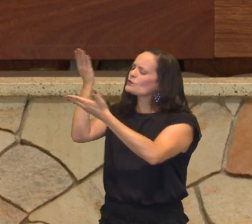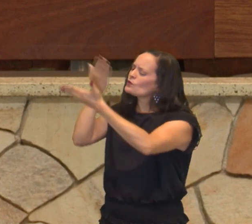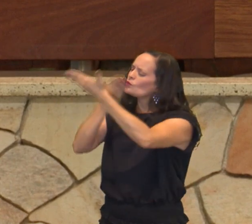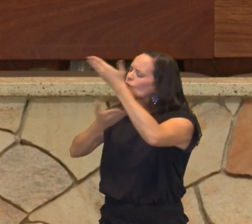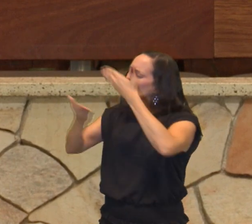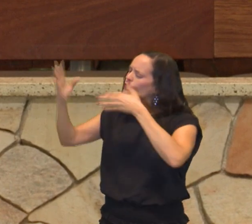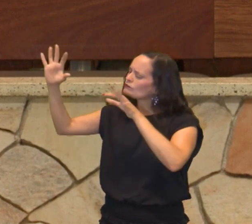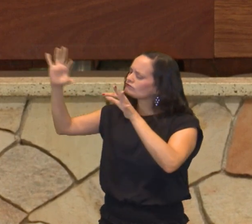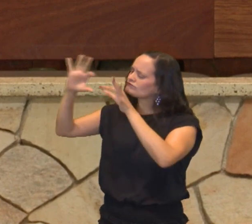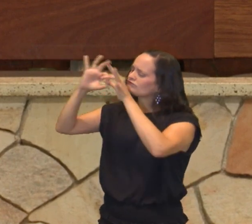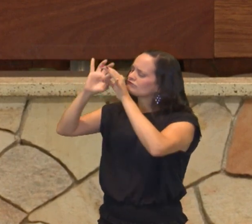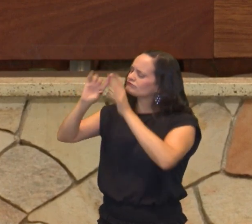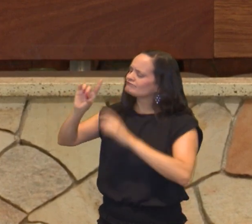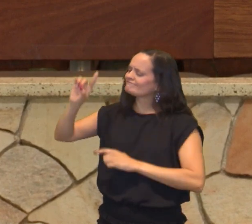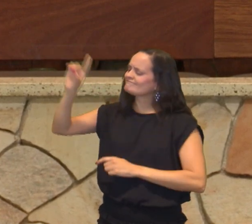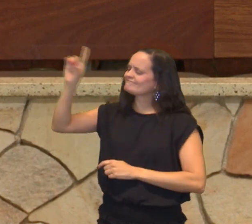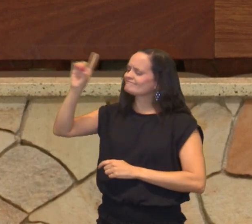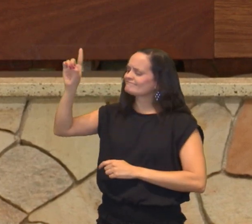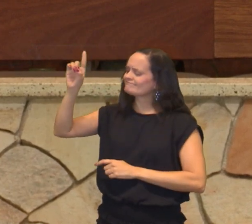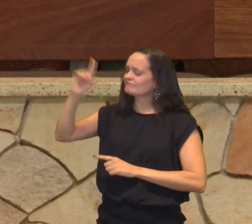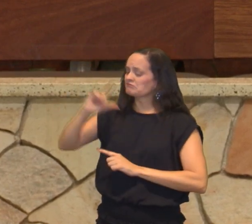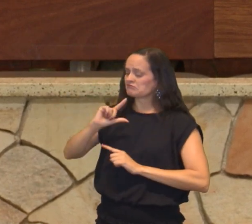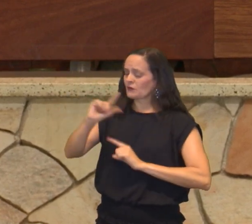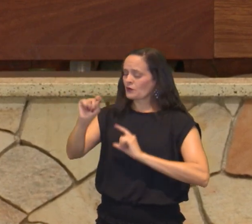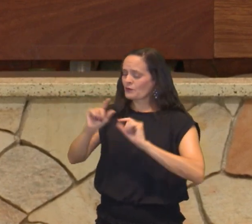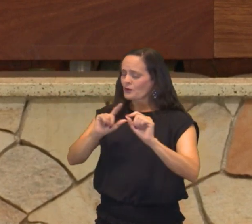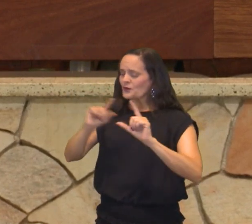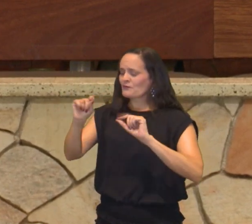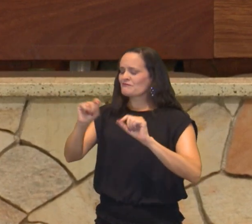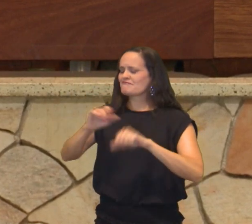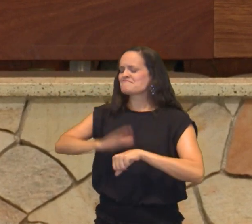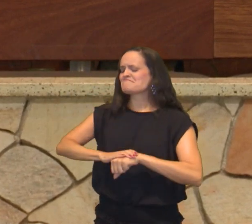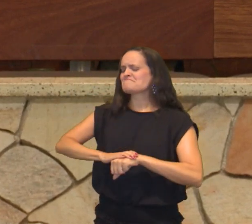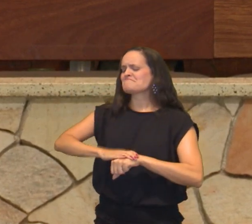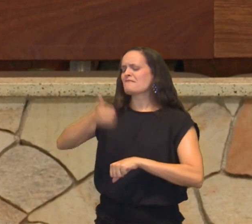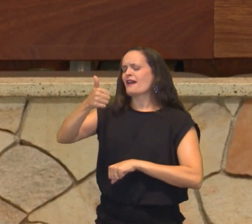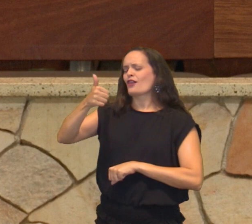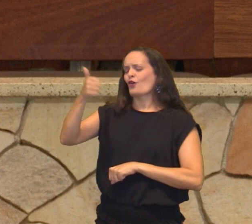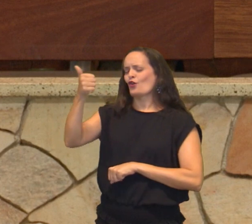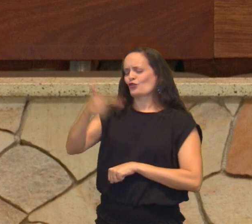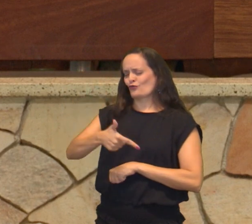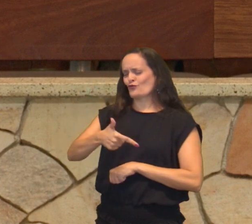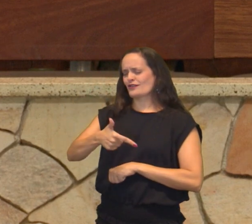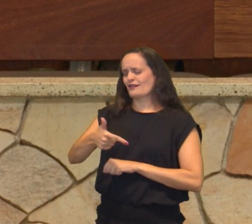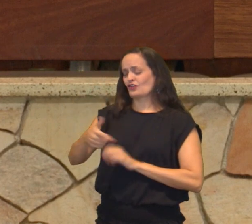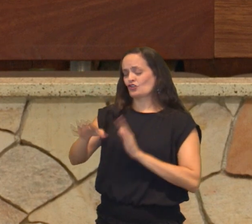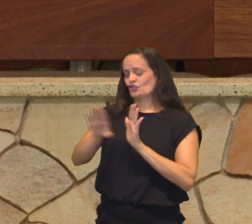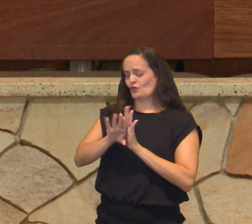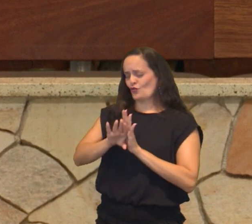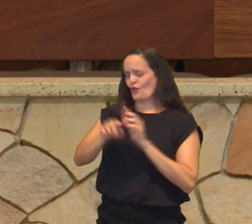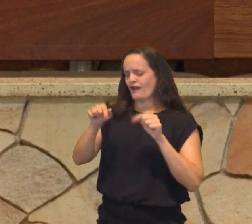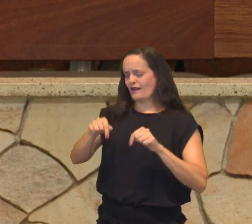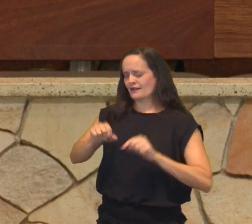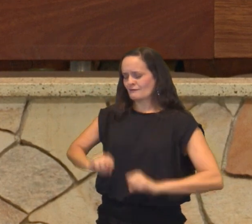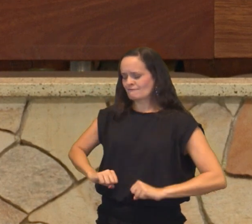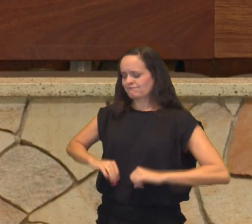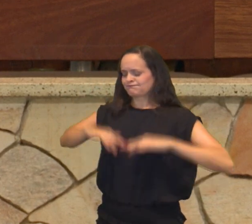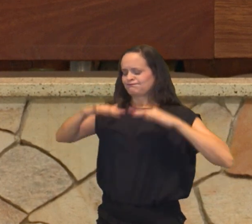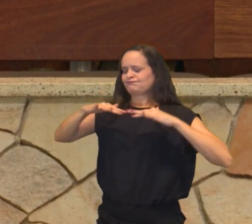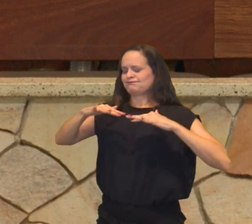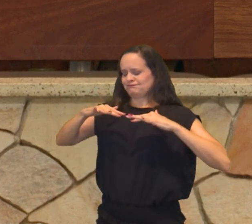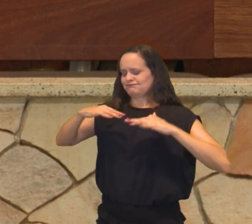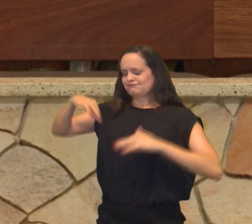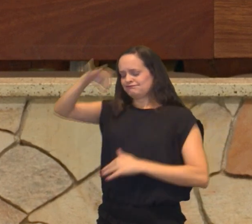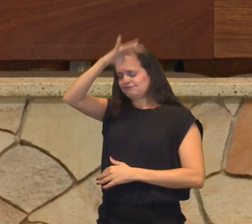irmãos, Deus, e sairmos daqui muito melhores do que quando entramos por